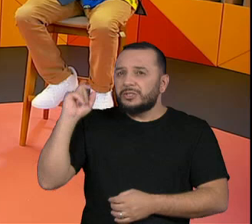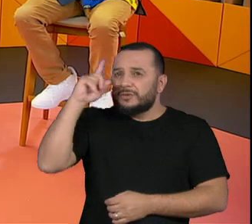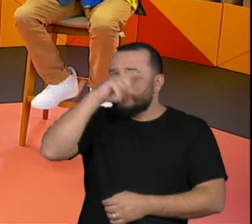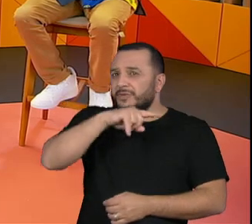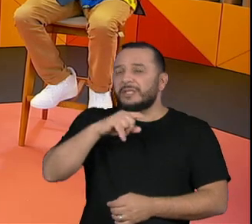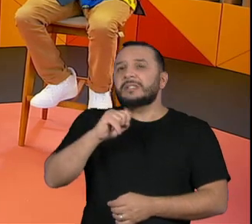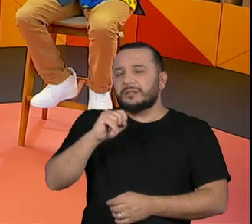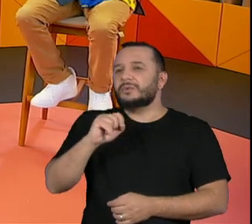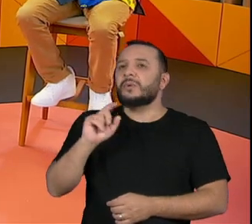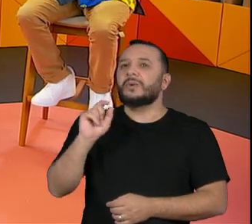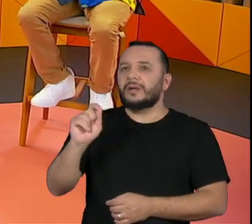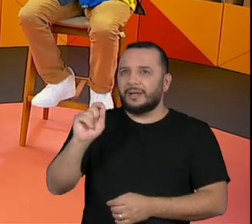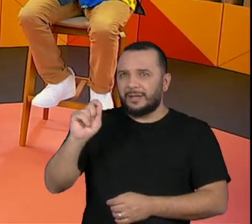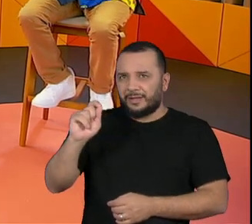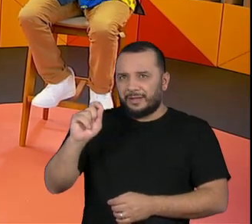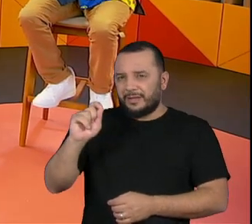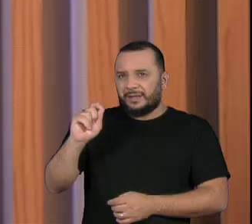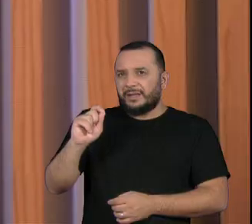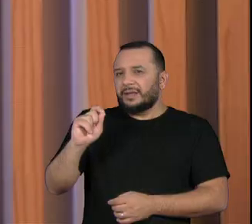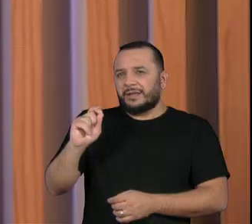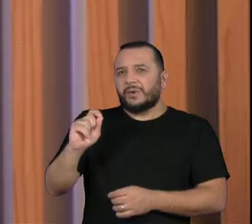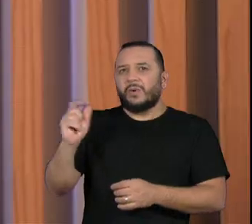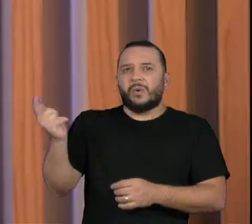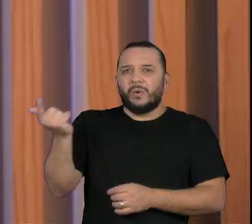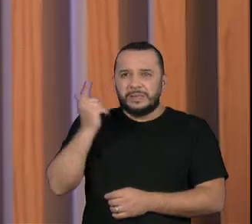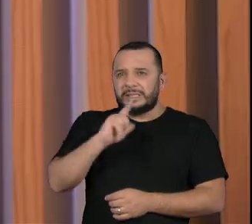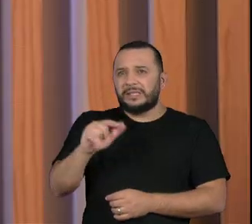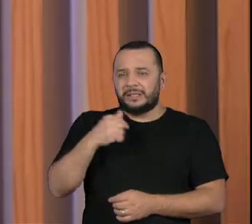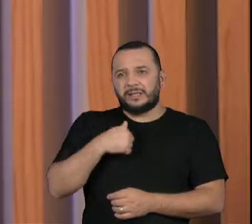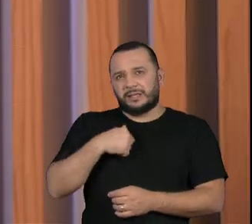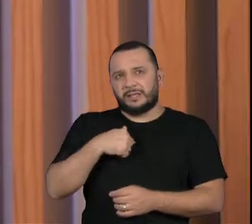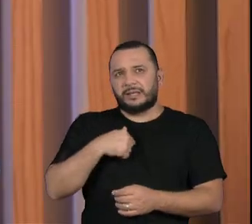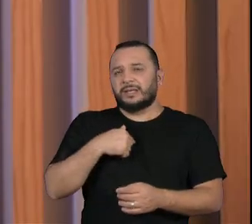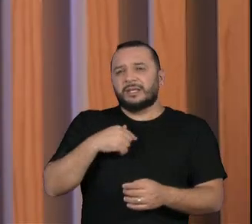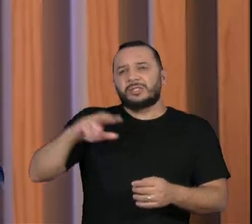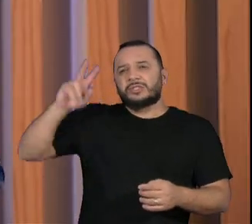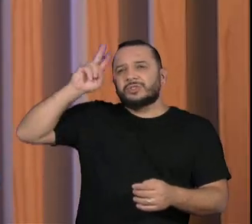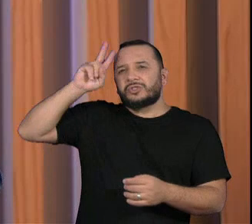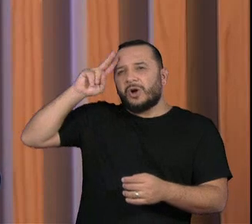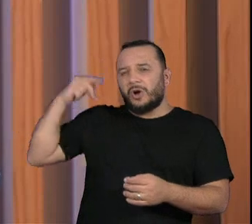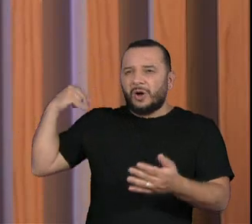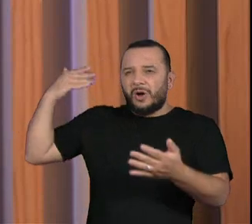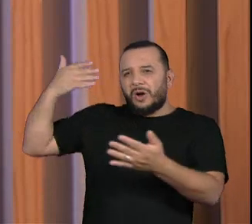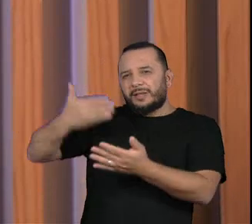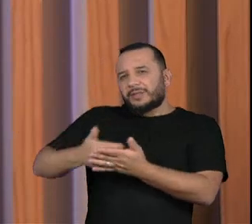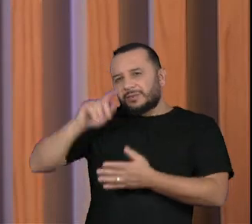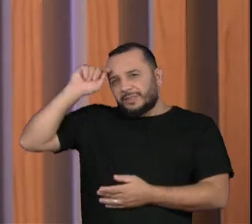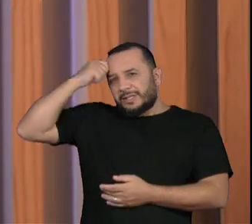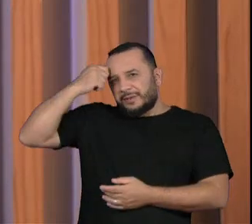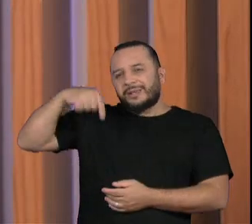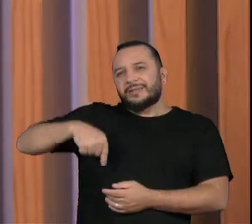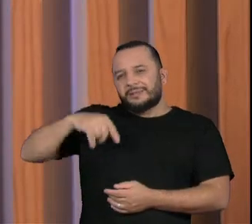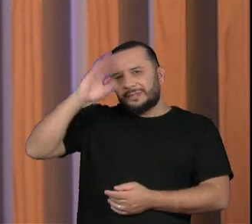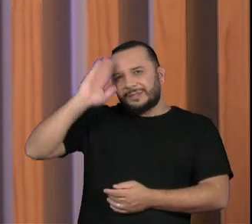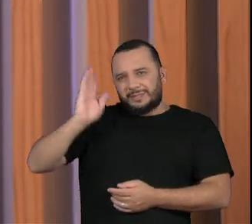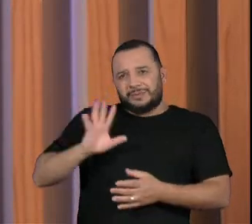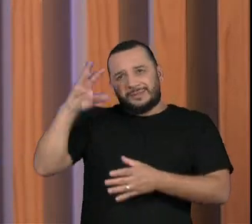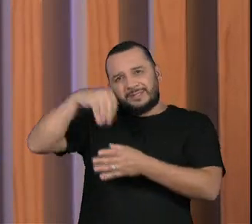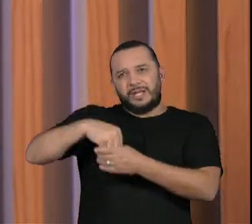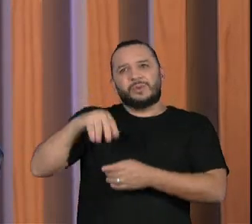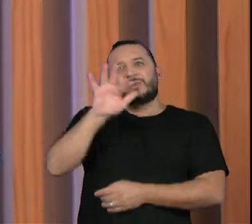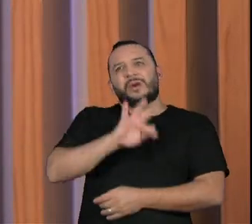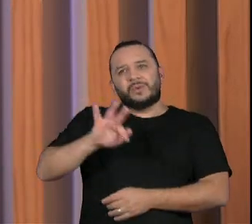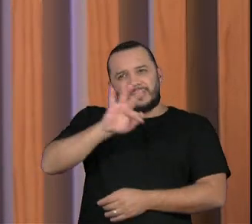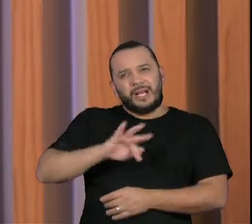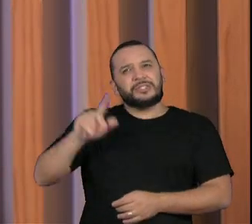temos de acessar essa formulação, essa sistematização da história africana e afro-brasileira nas próprias universidades. A